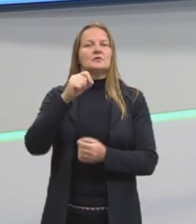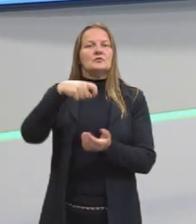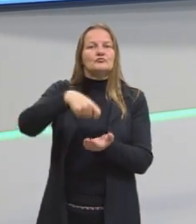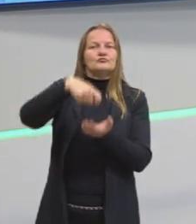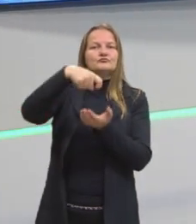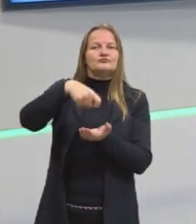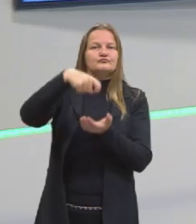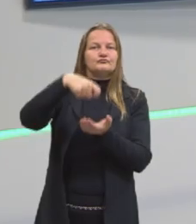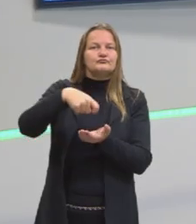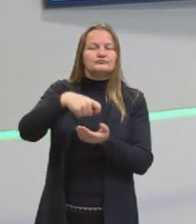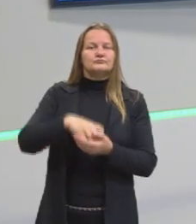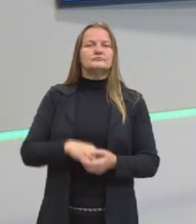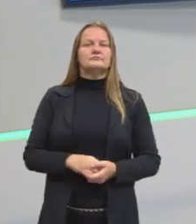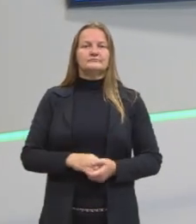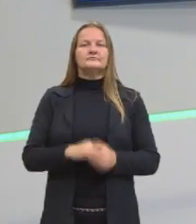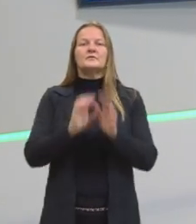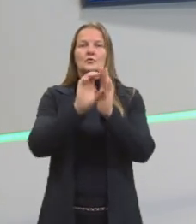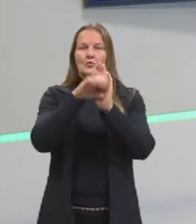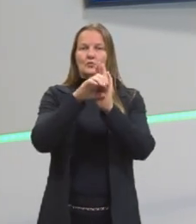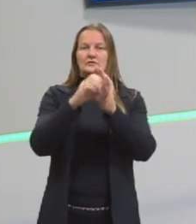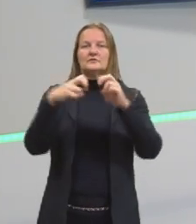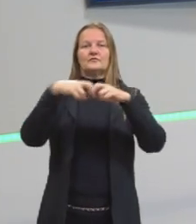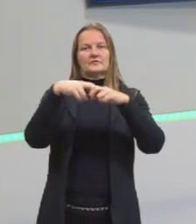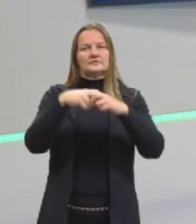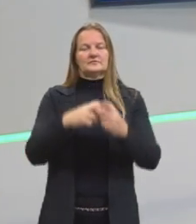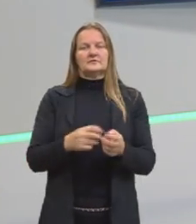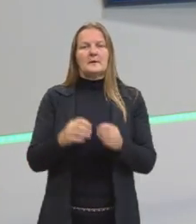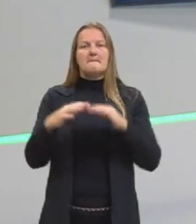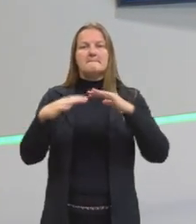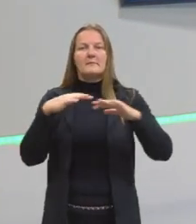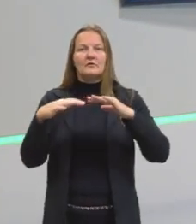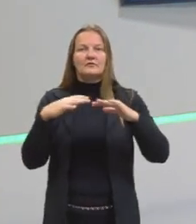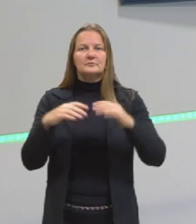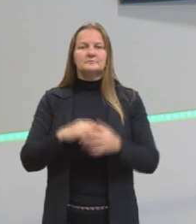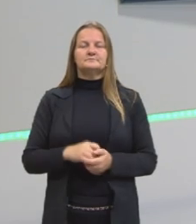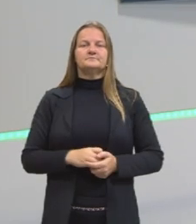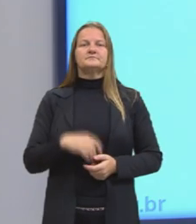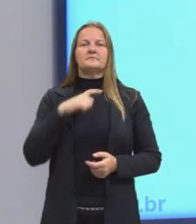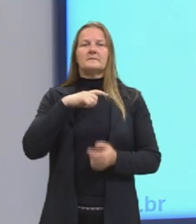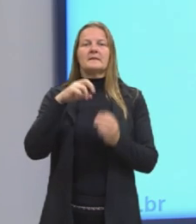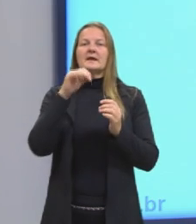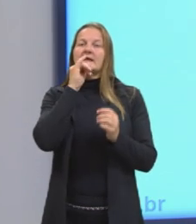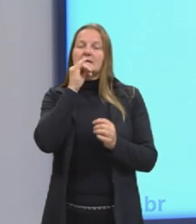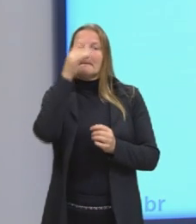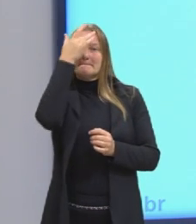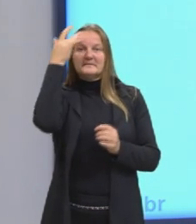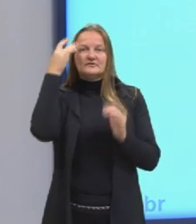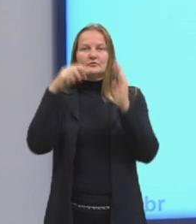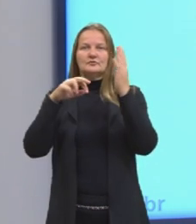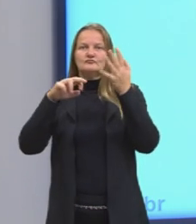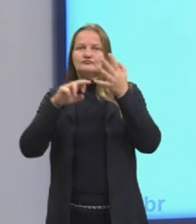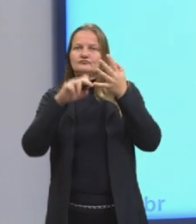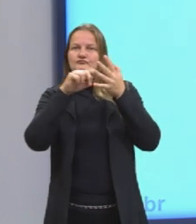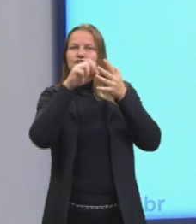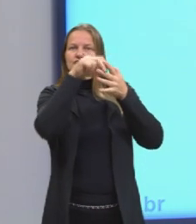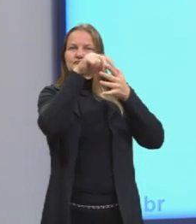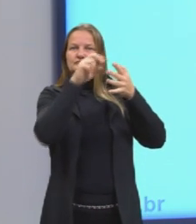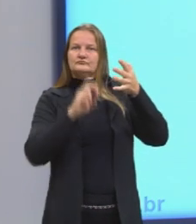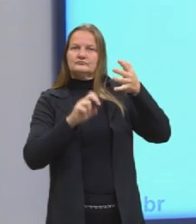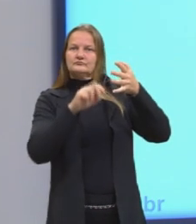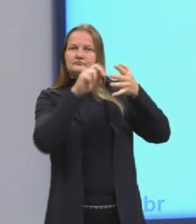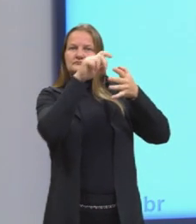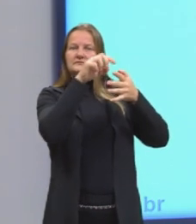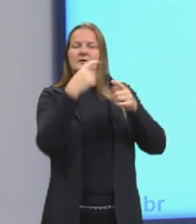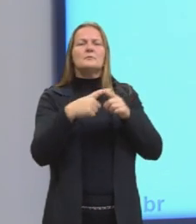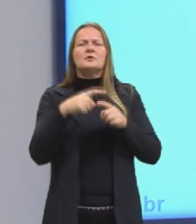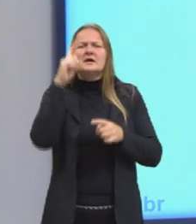trabalho meu conceito de trabalho na firma aqui a gente tem um exemplo de uma pessoa só e nada a gente porque a gente sente muita